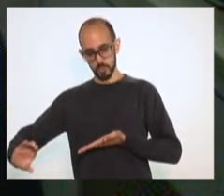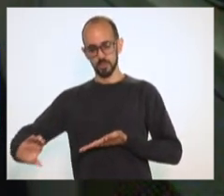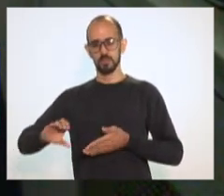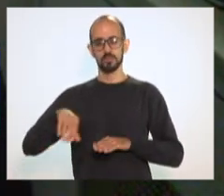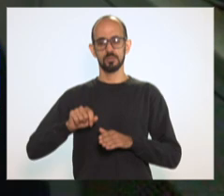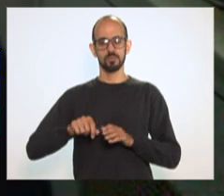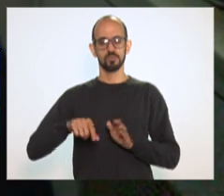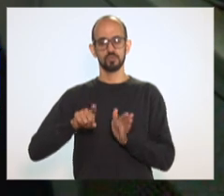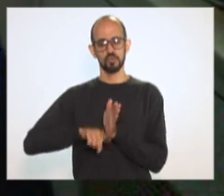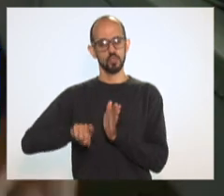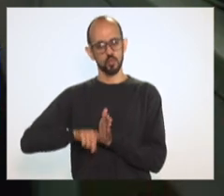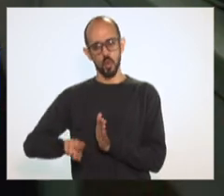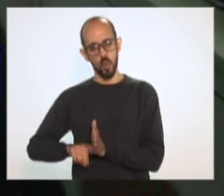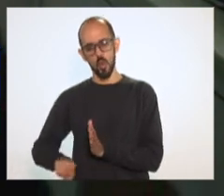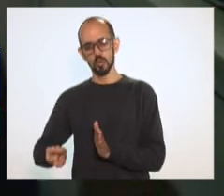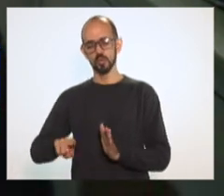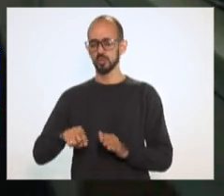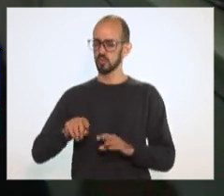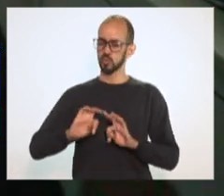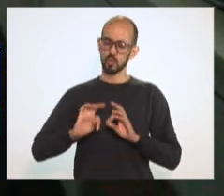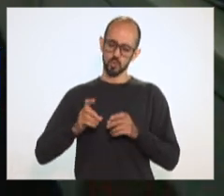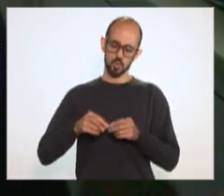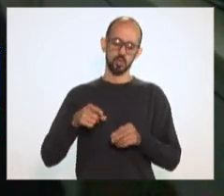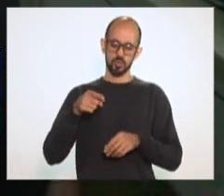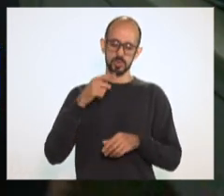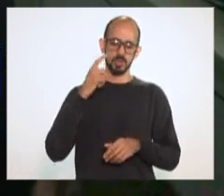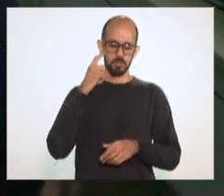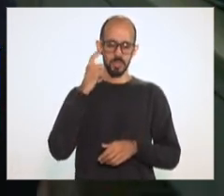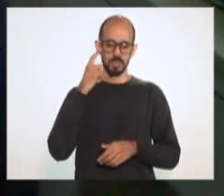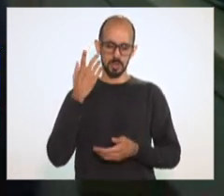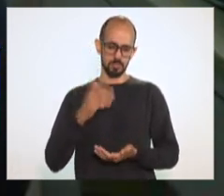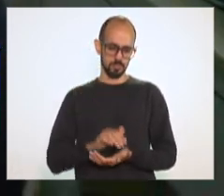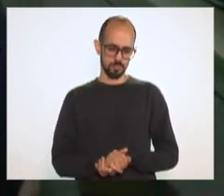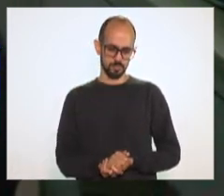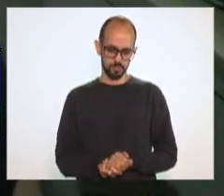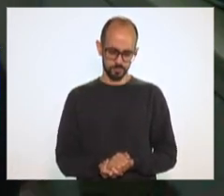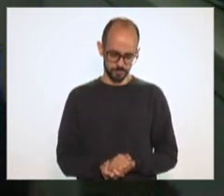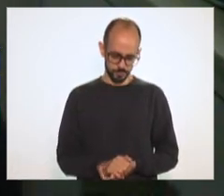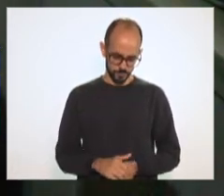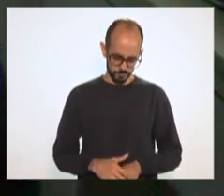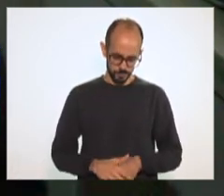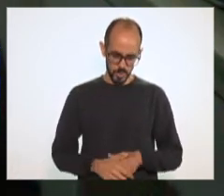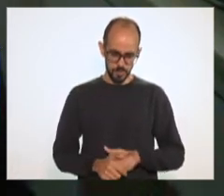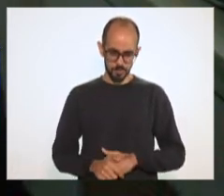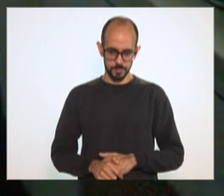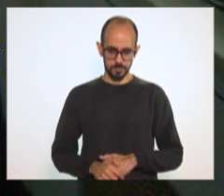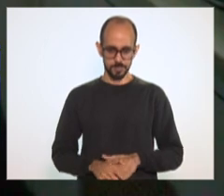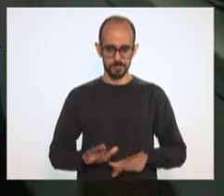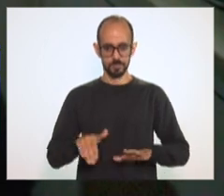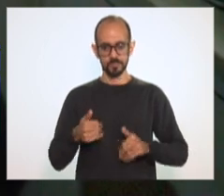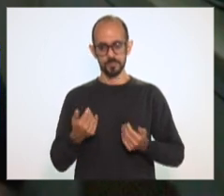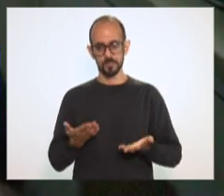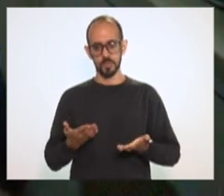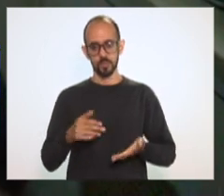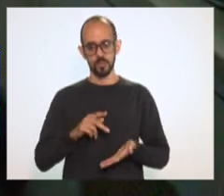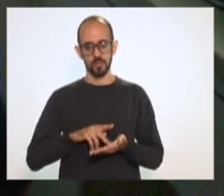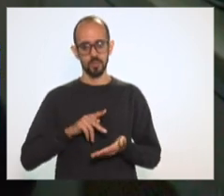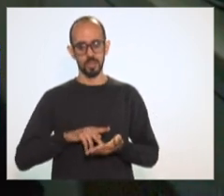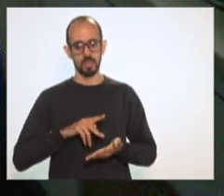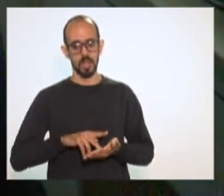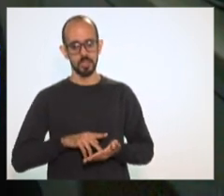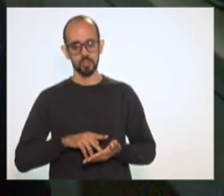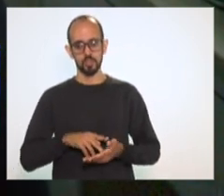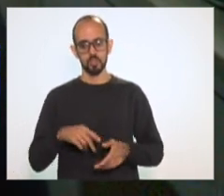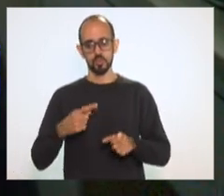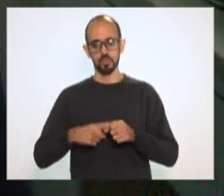tudo o que você imaginar deputado Ruben tudo o que você imaginar então na verdade os